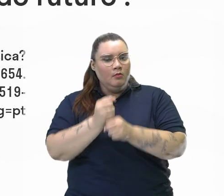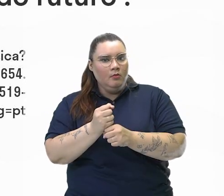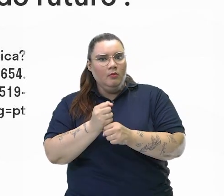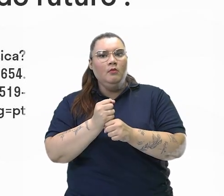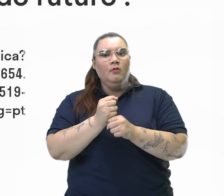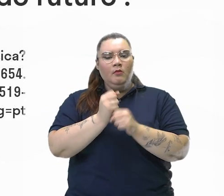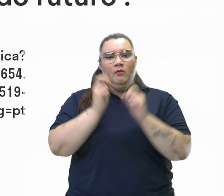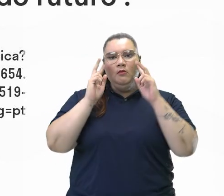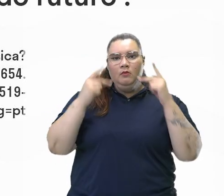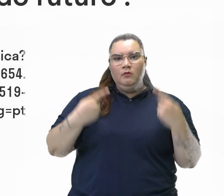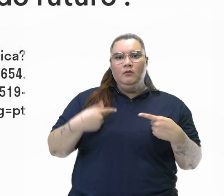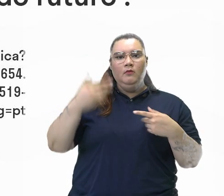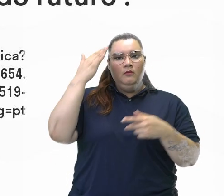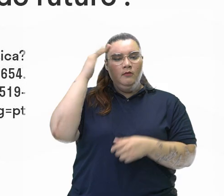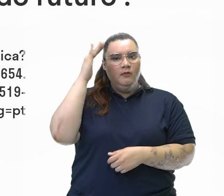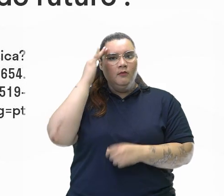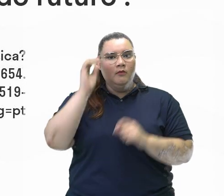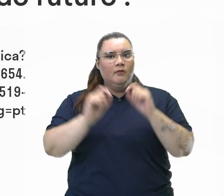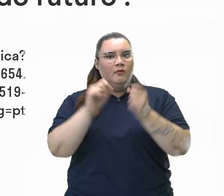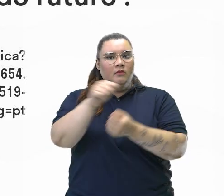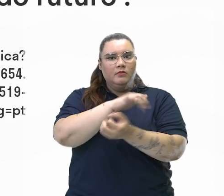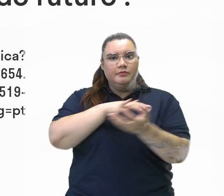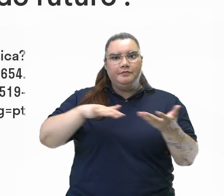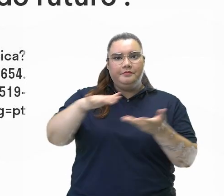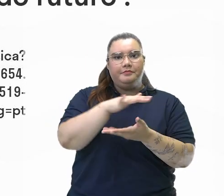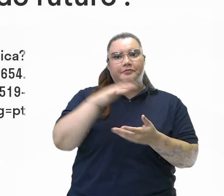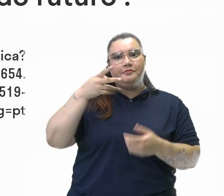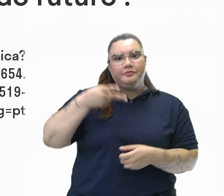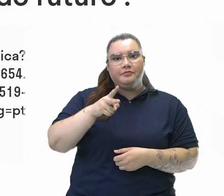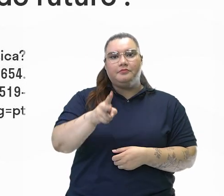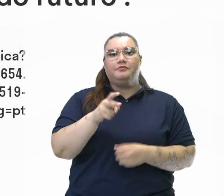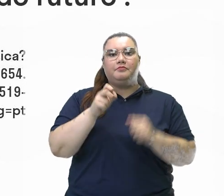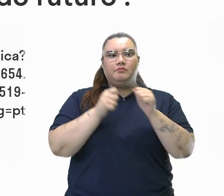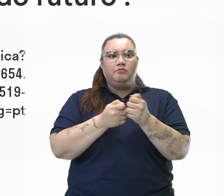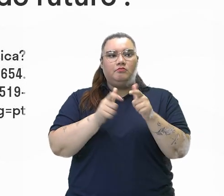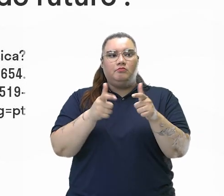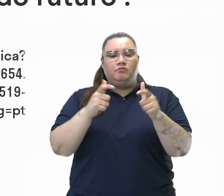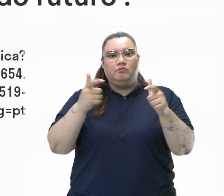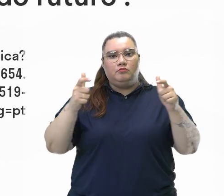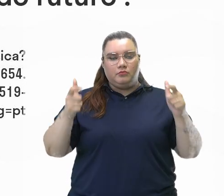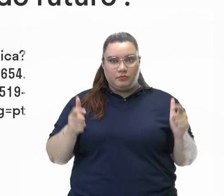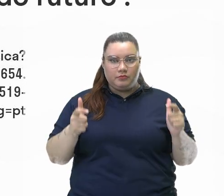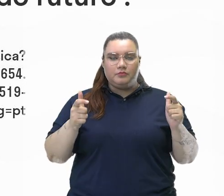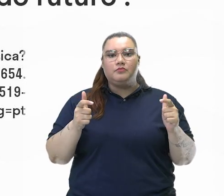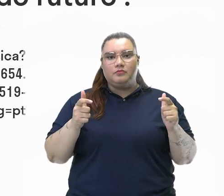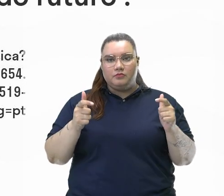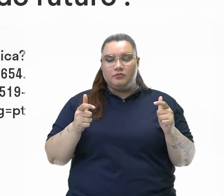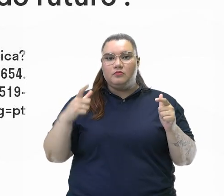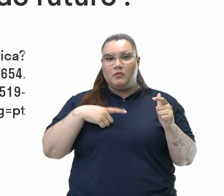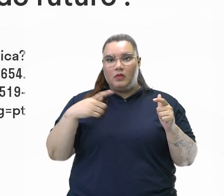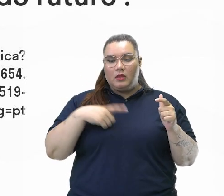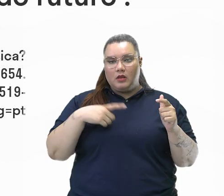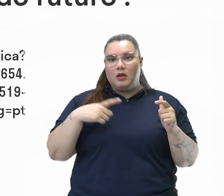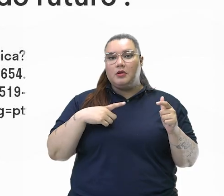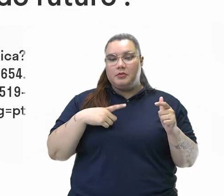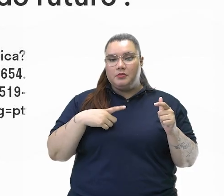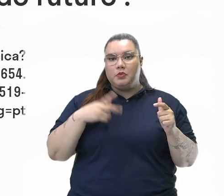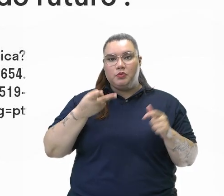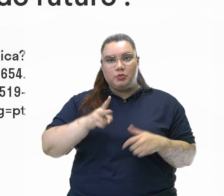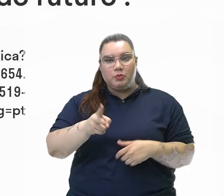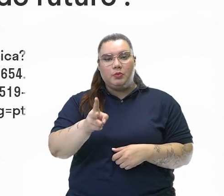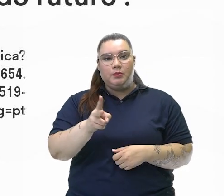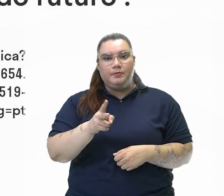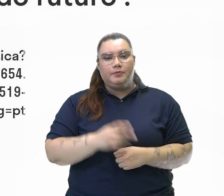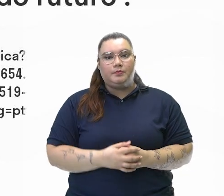física entende, né? O homem entende que o universo ainda está em expansão. Ele ainda está se